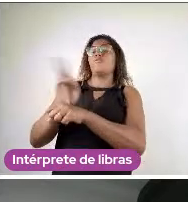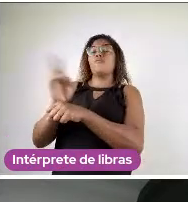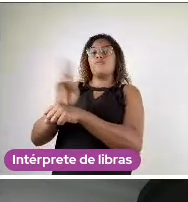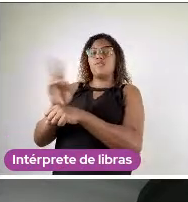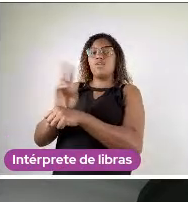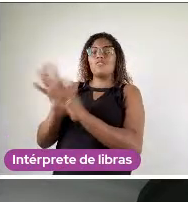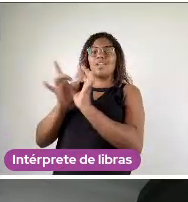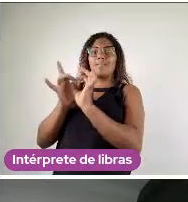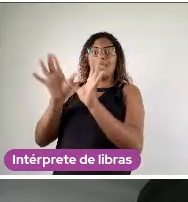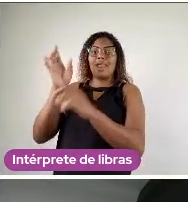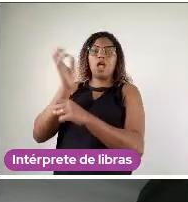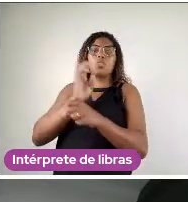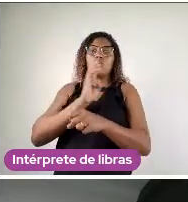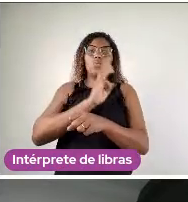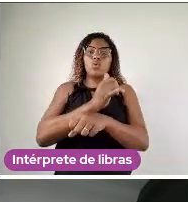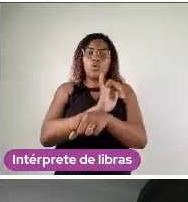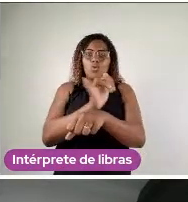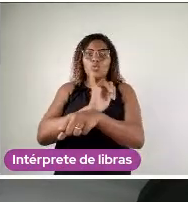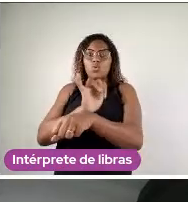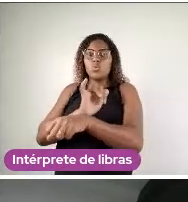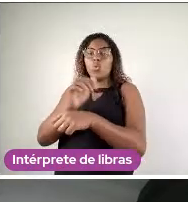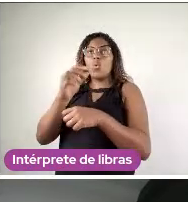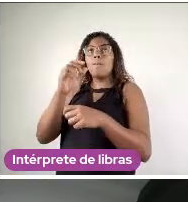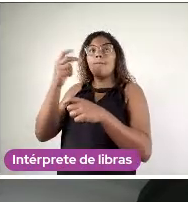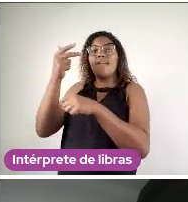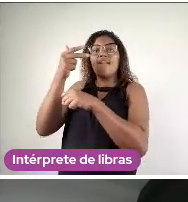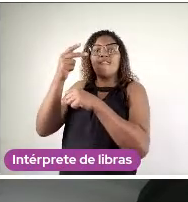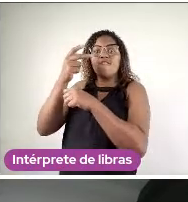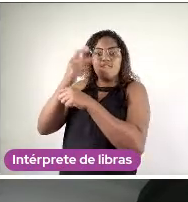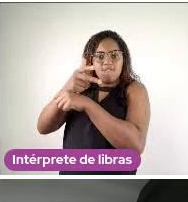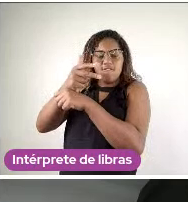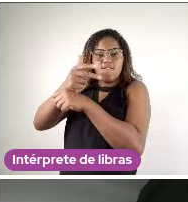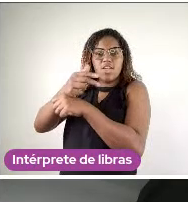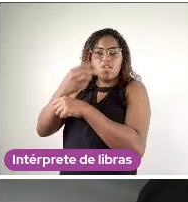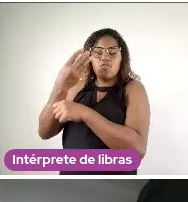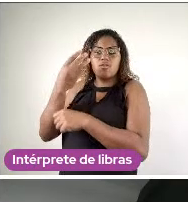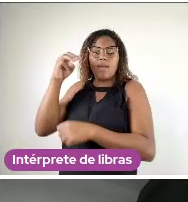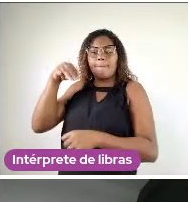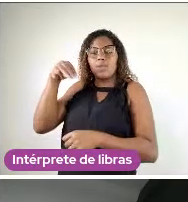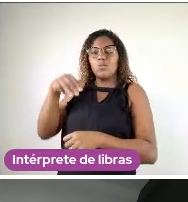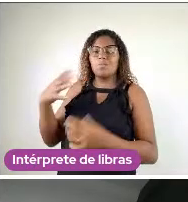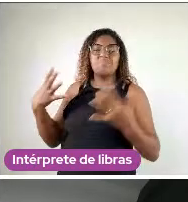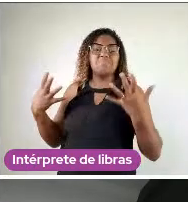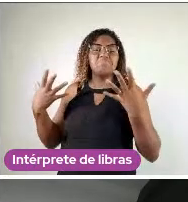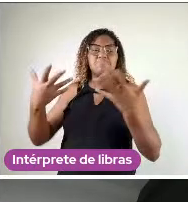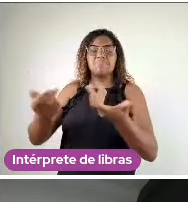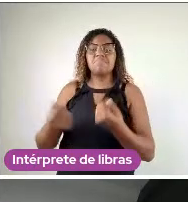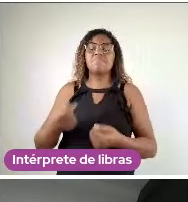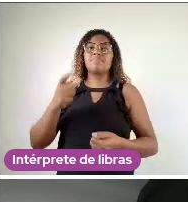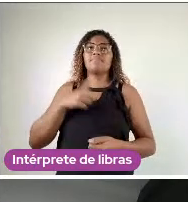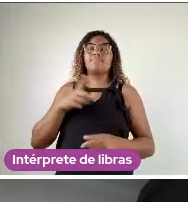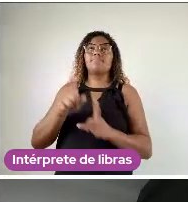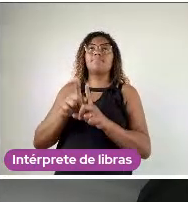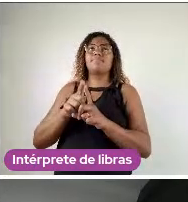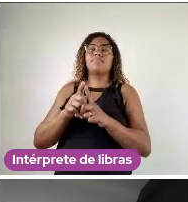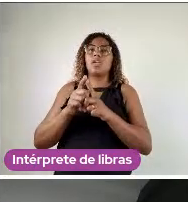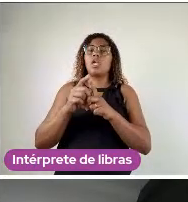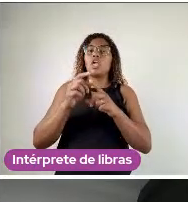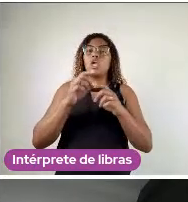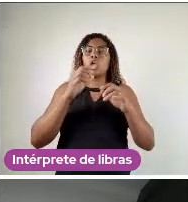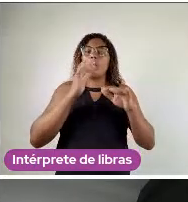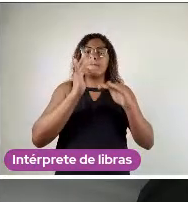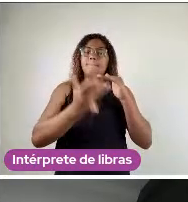a pena ver, um vídeo de 3 minutos, belíssimo. Como eu falei, né, existem ali as mídias sociais, Década da